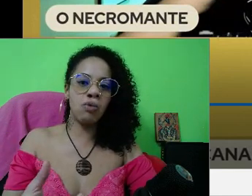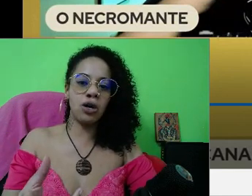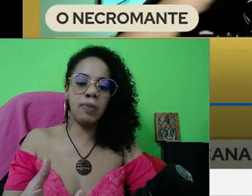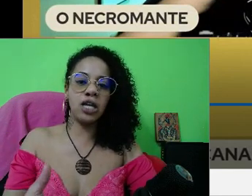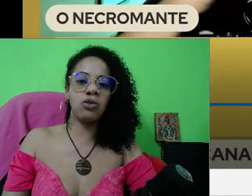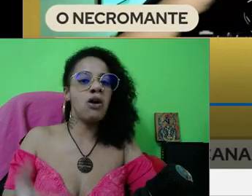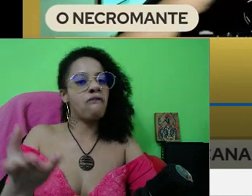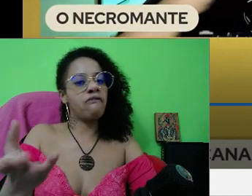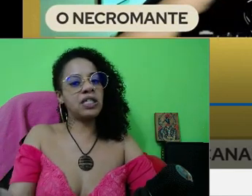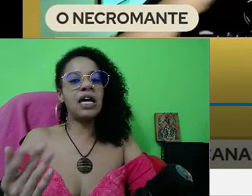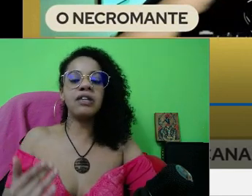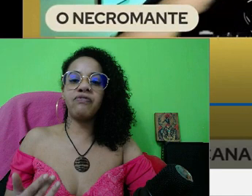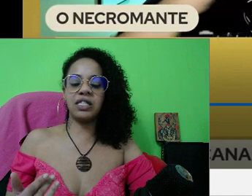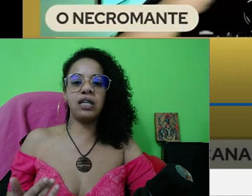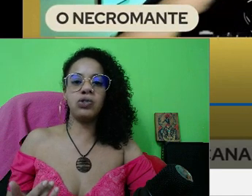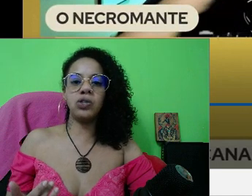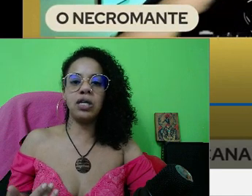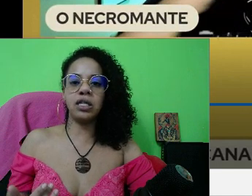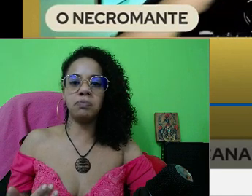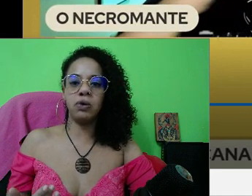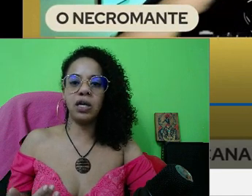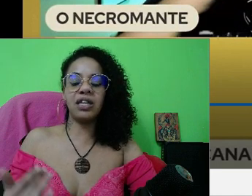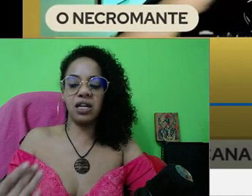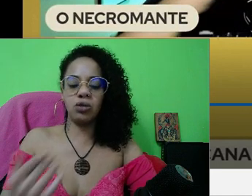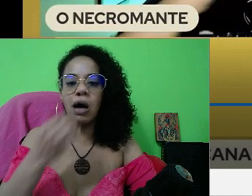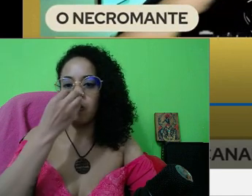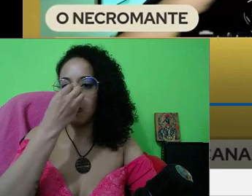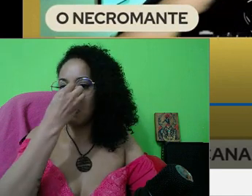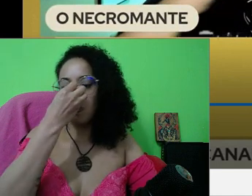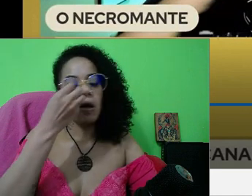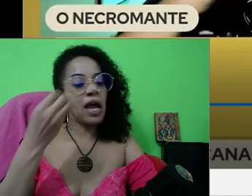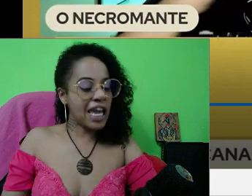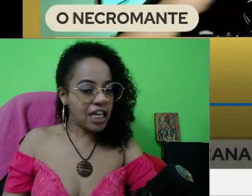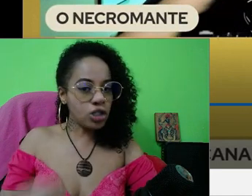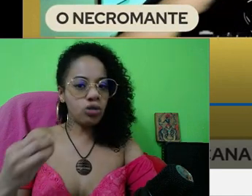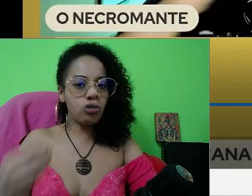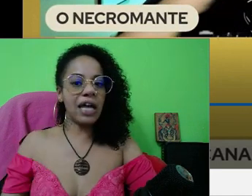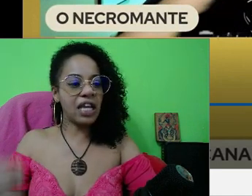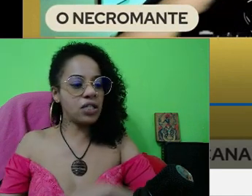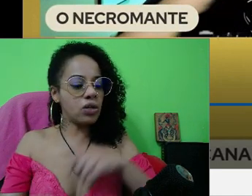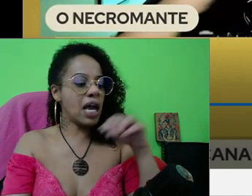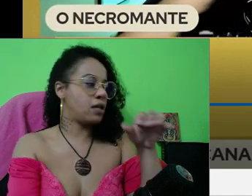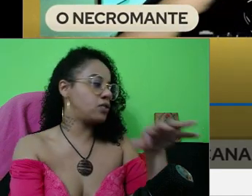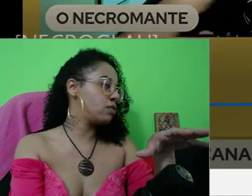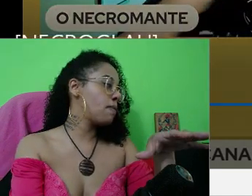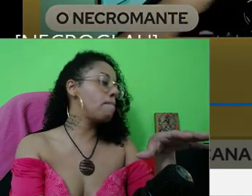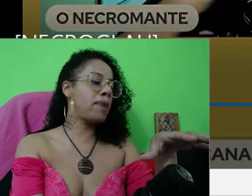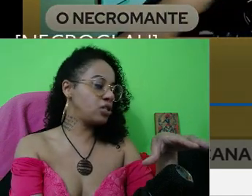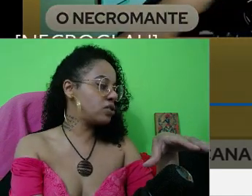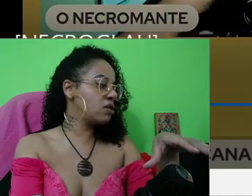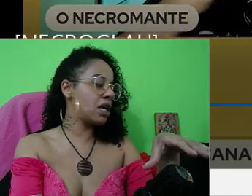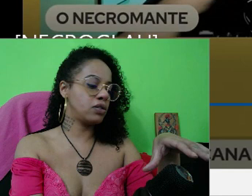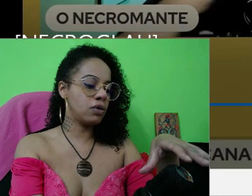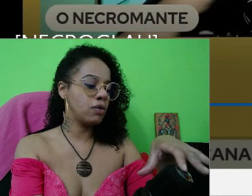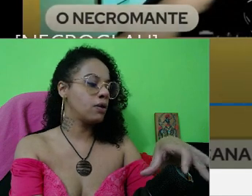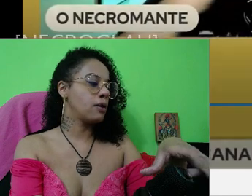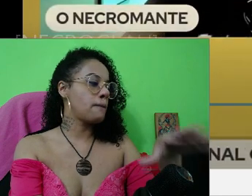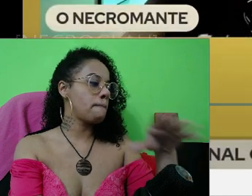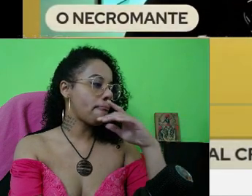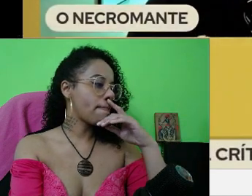se basear em um argumento você fazer reducionismo intelectual isso é desonesto bem